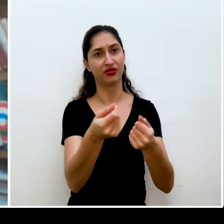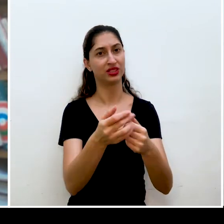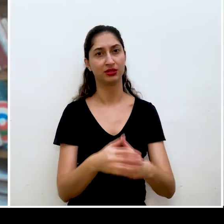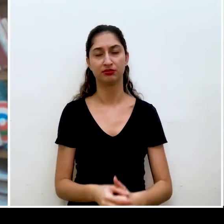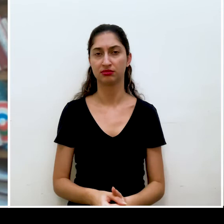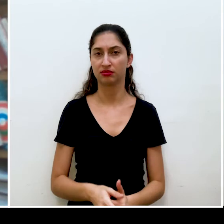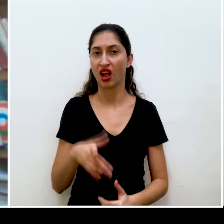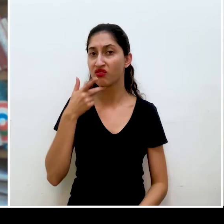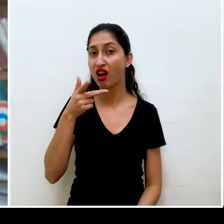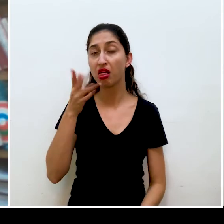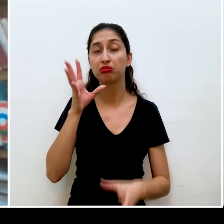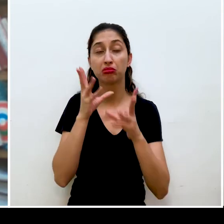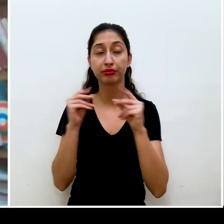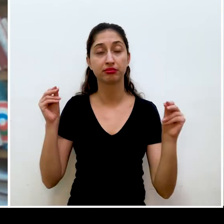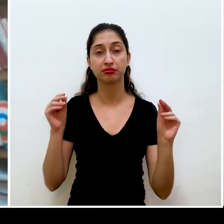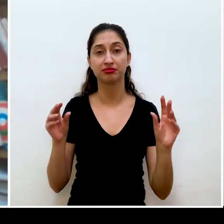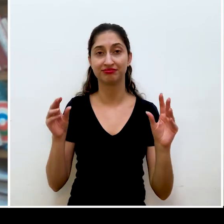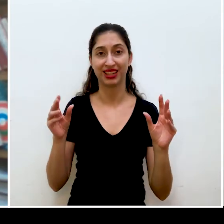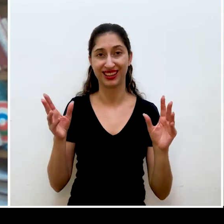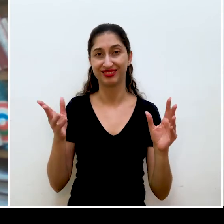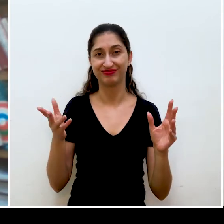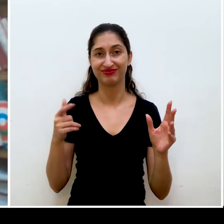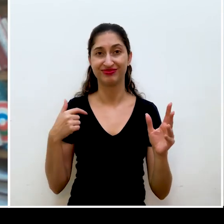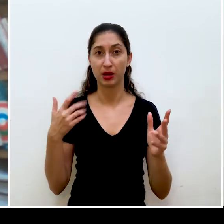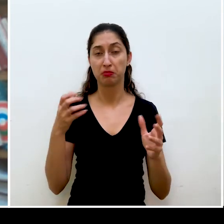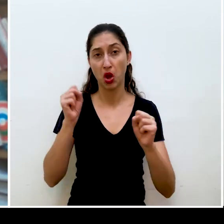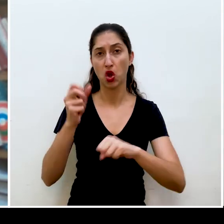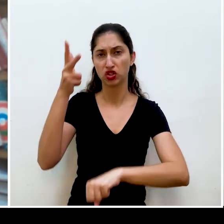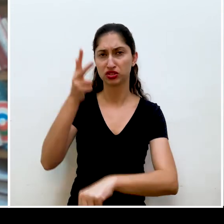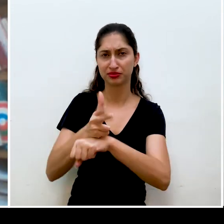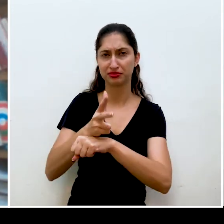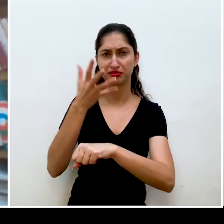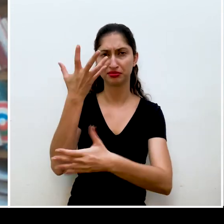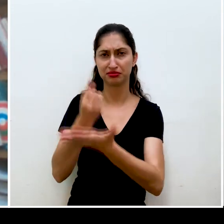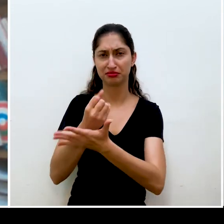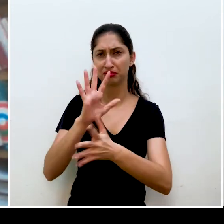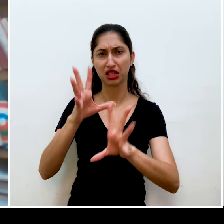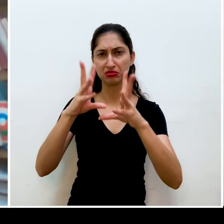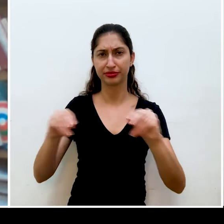oral ela se esvai no tempo. Mesmo gravada, ela se esvai no tempo.